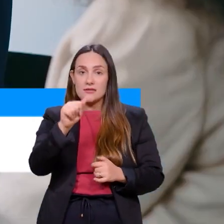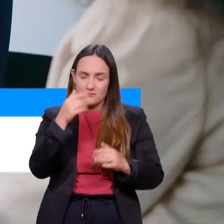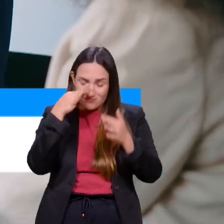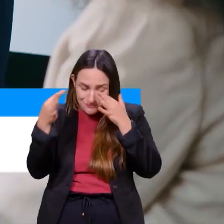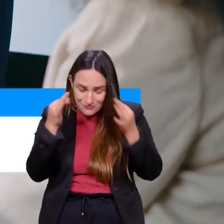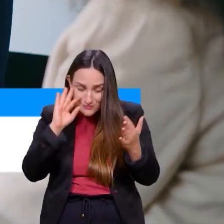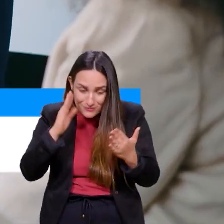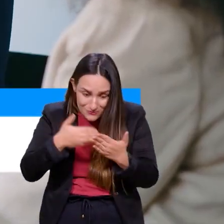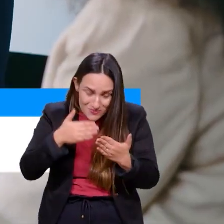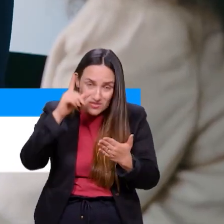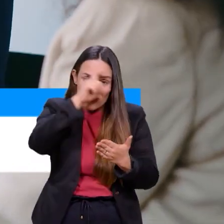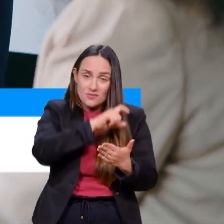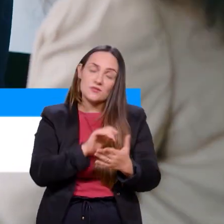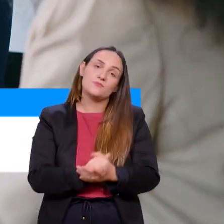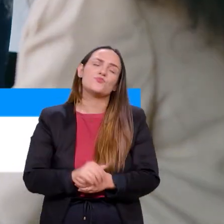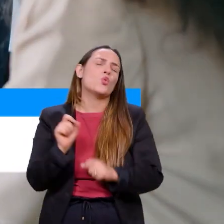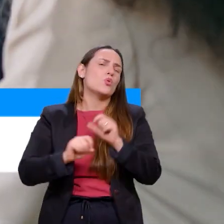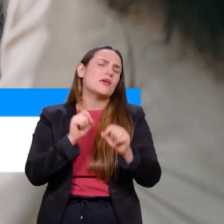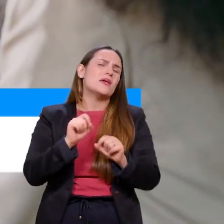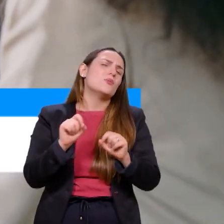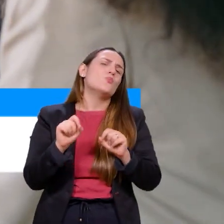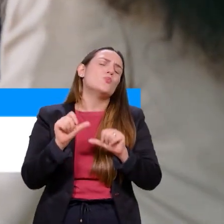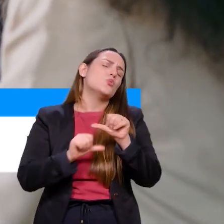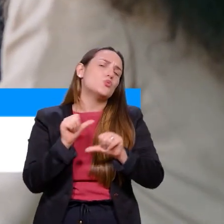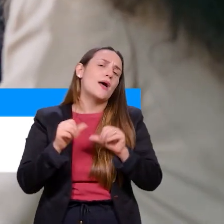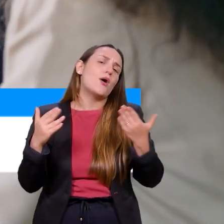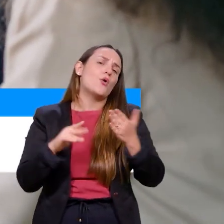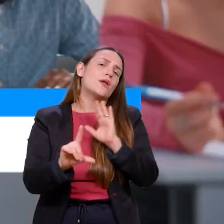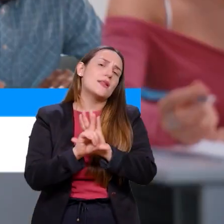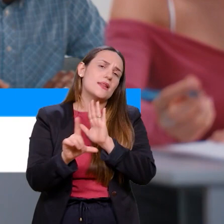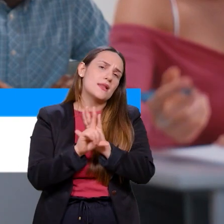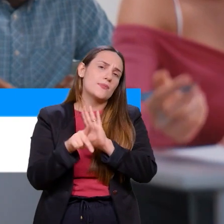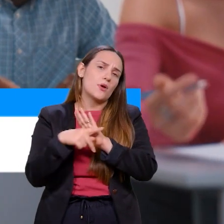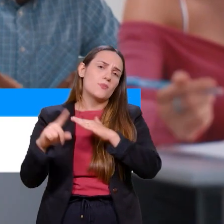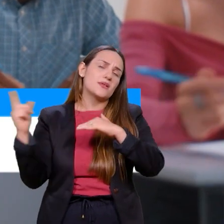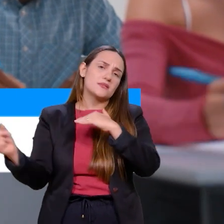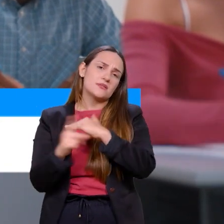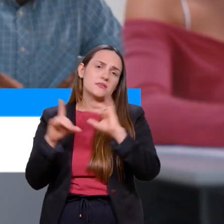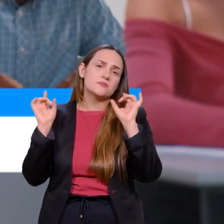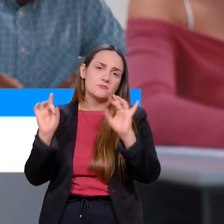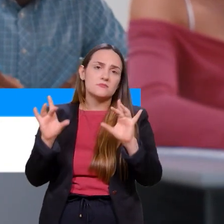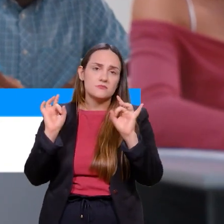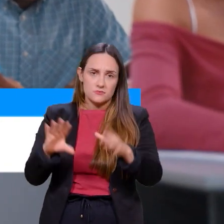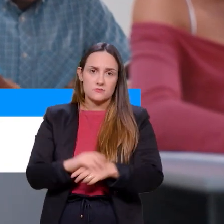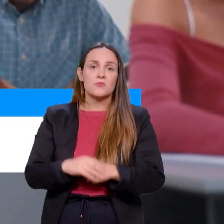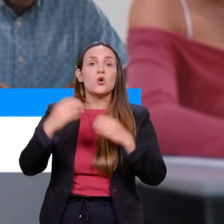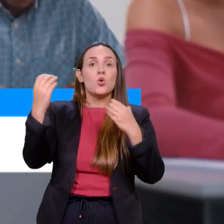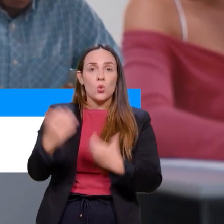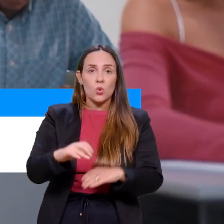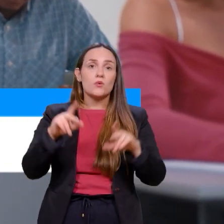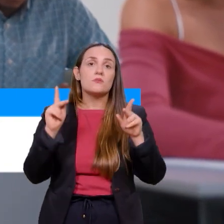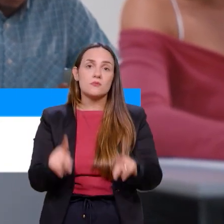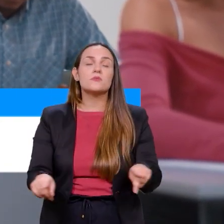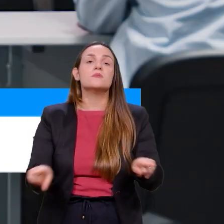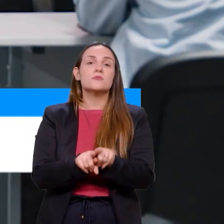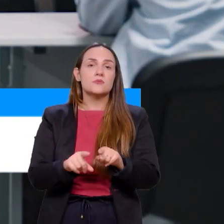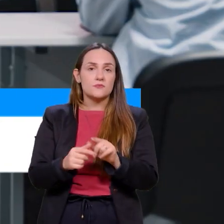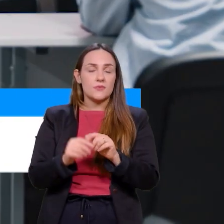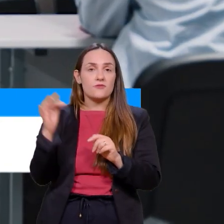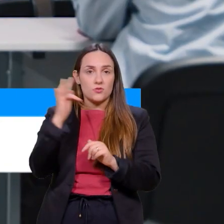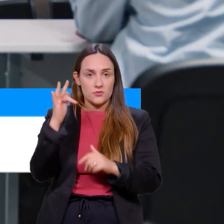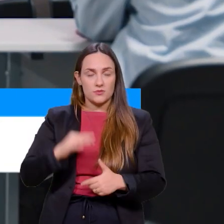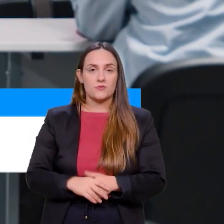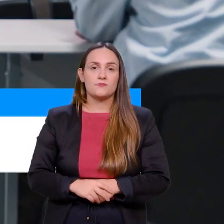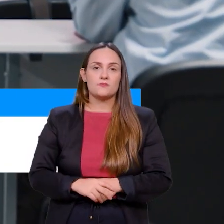dislexia. Veja o que muda com a implementação da lei no Estado em relação ao atendimento especializado